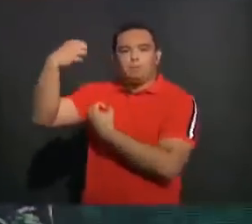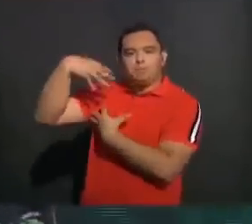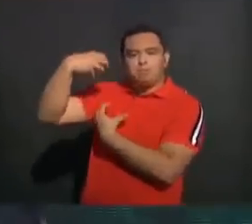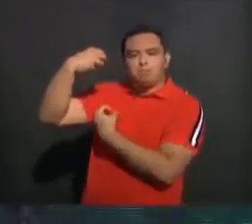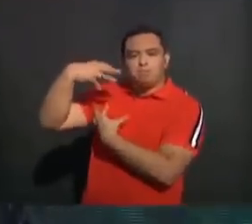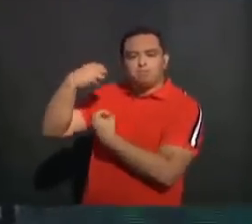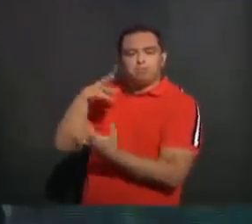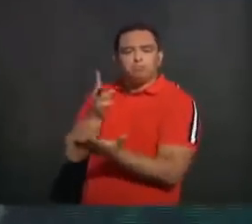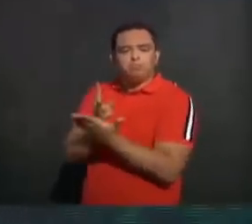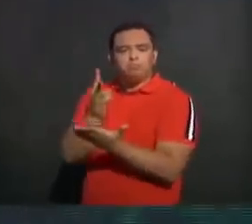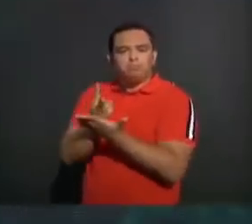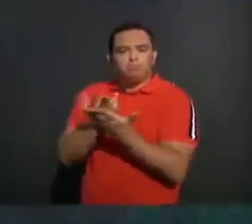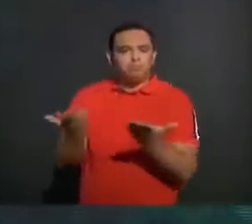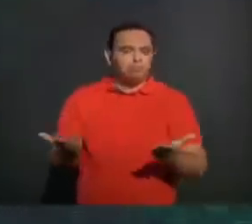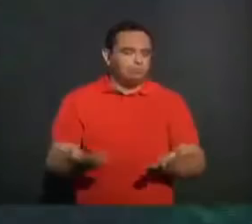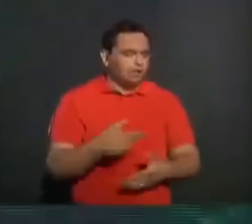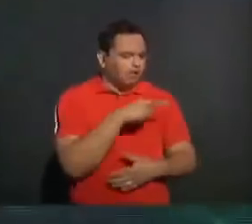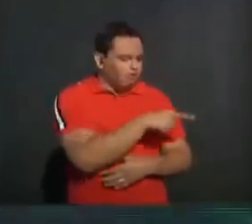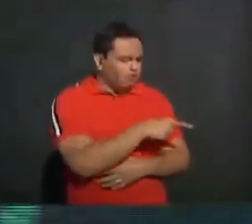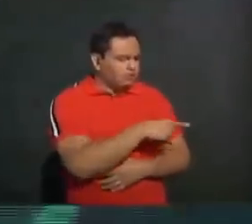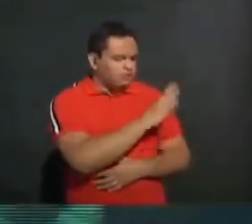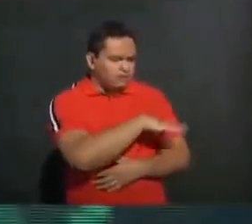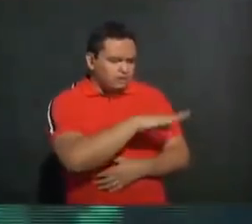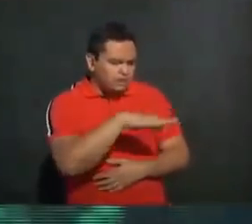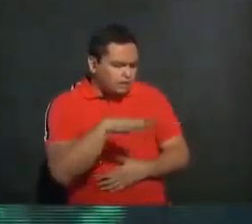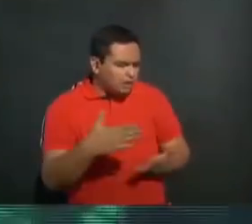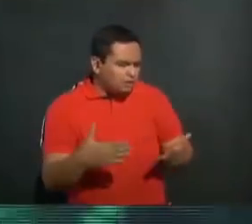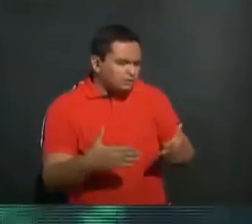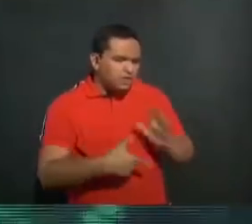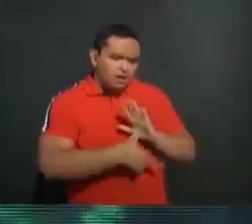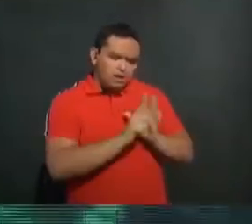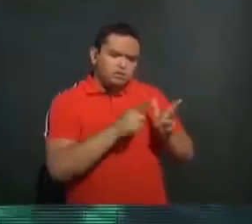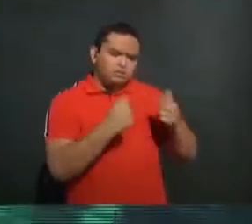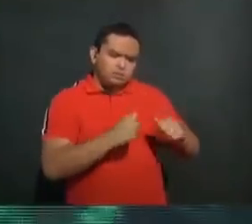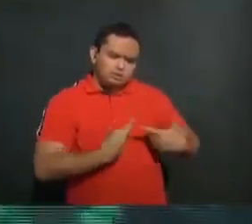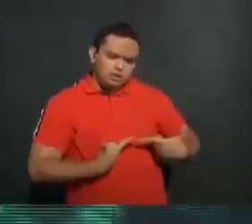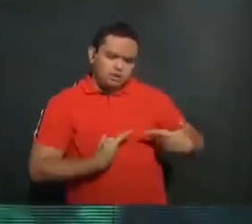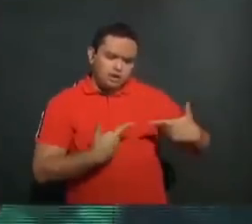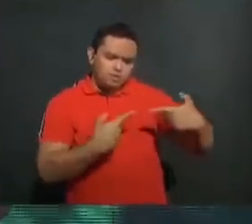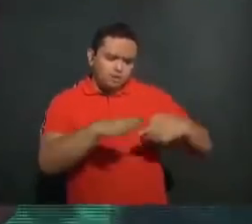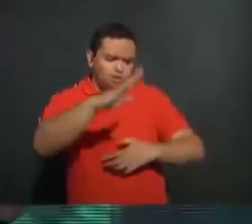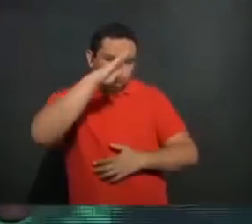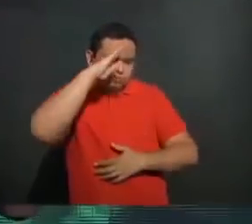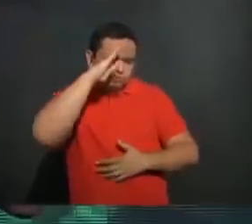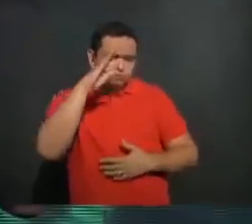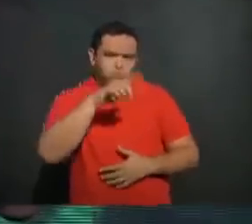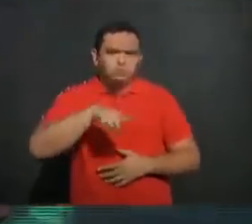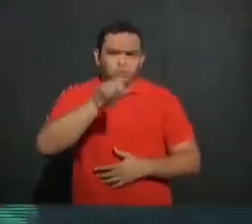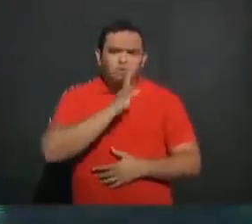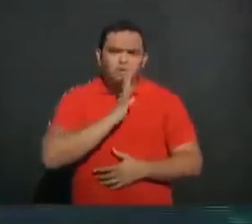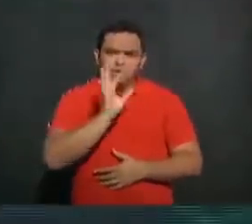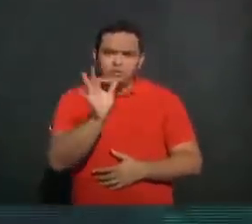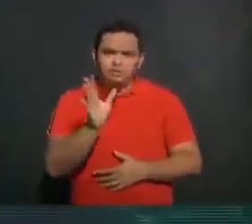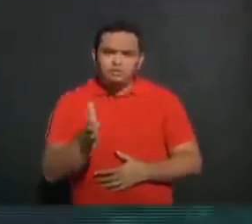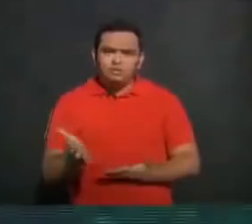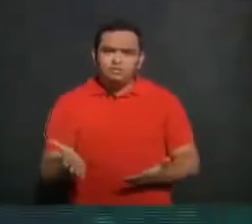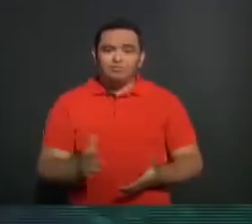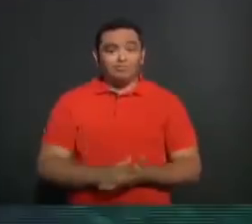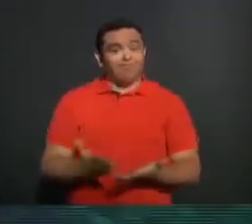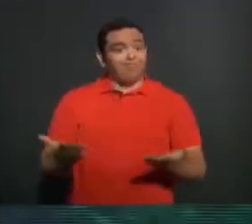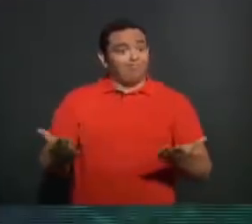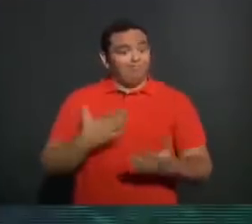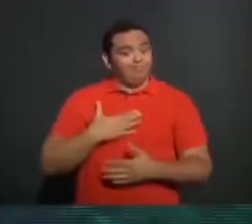dizer assim: um menino não vira homem enquanto não serviu tiro de guerra. Quem já ouviu essa frase aqui? Meu